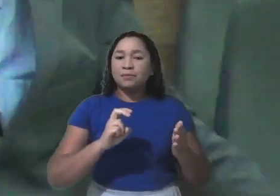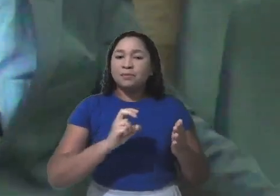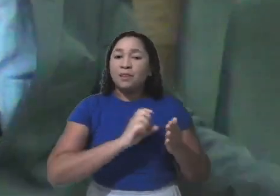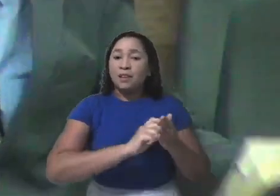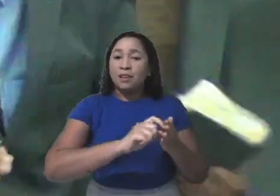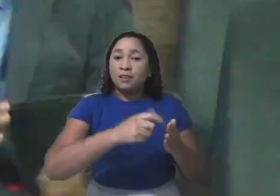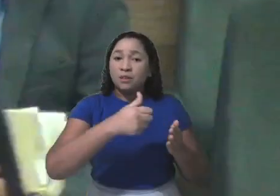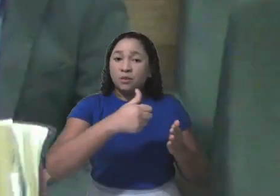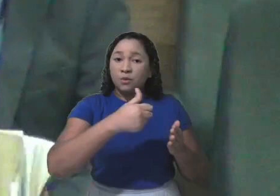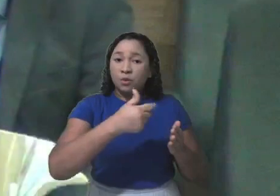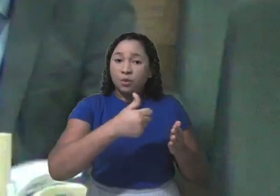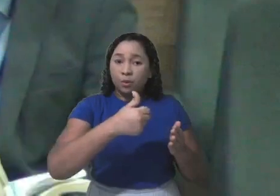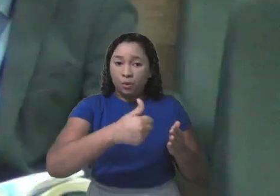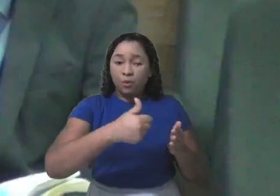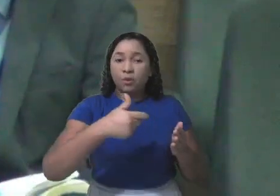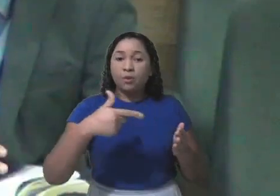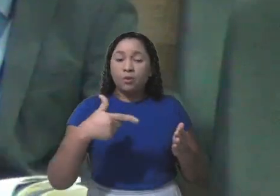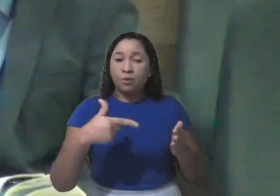Versículo 12.